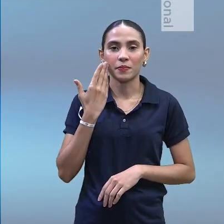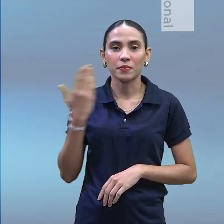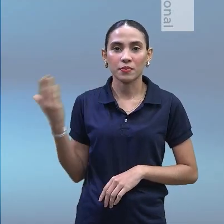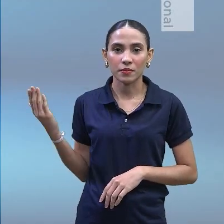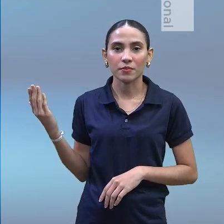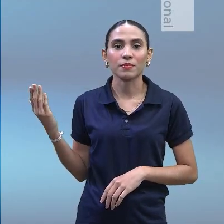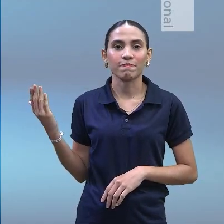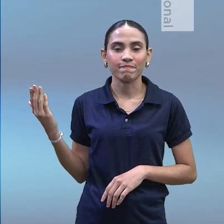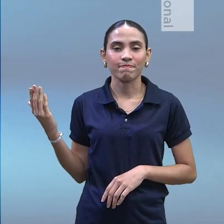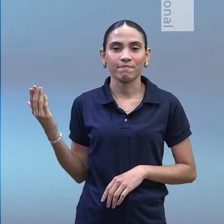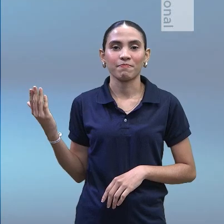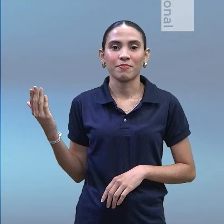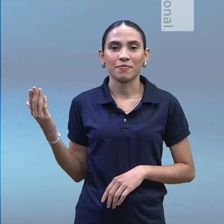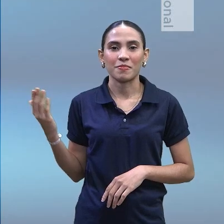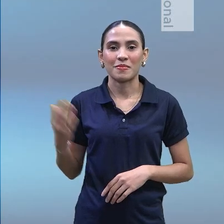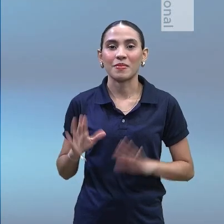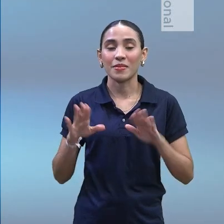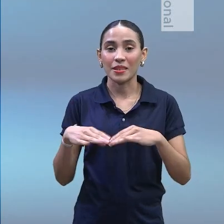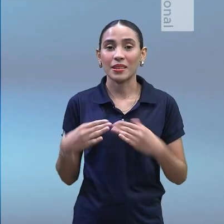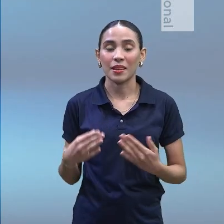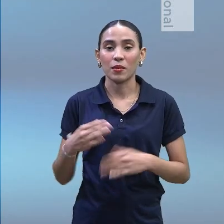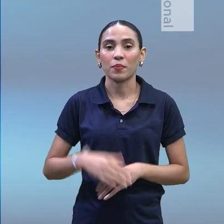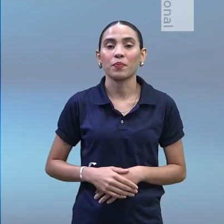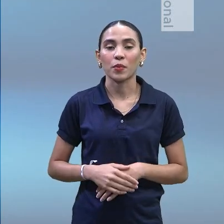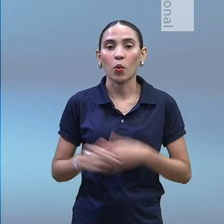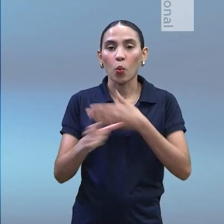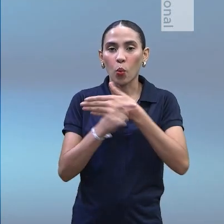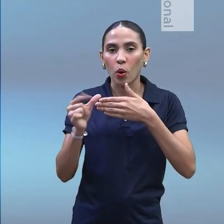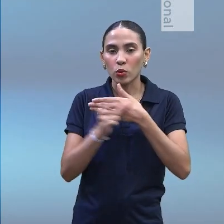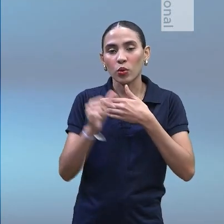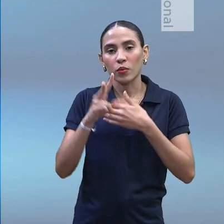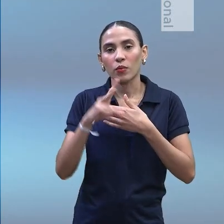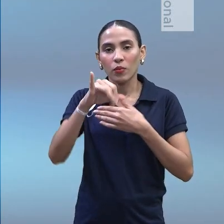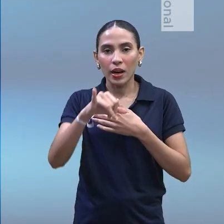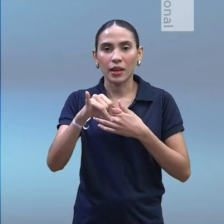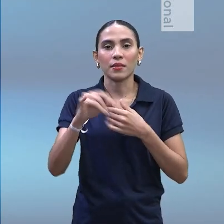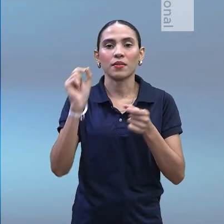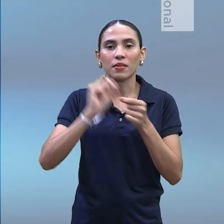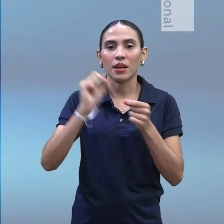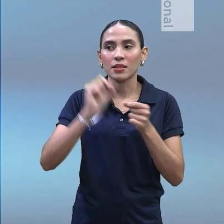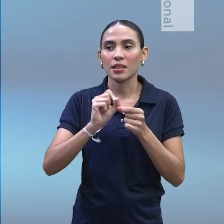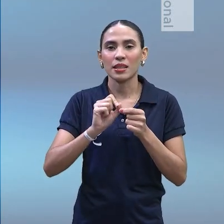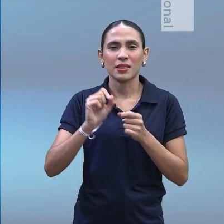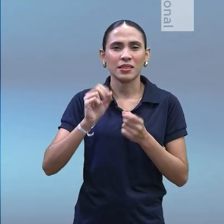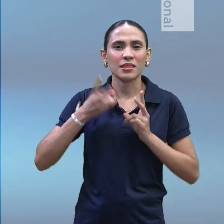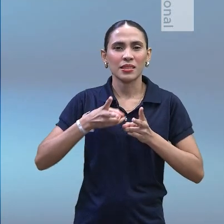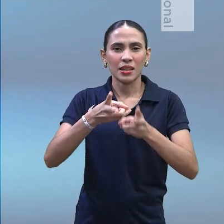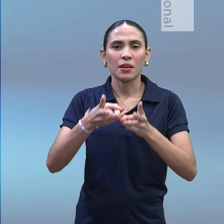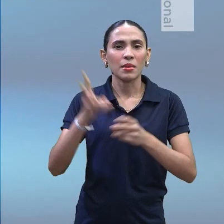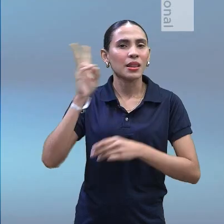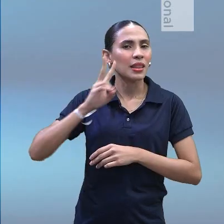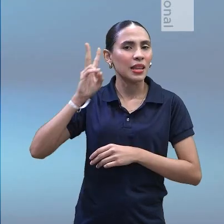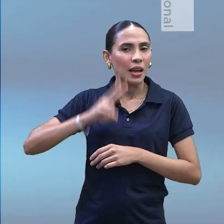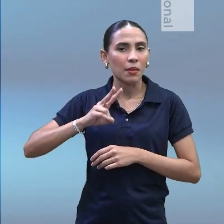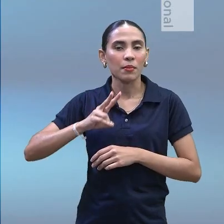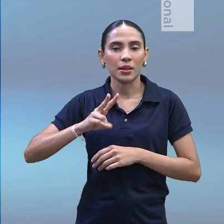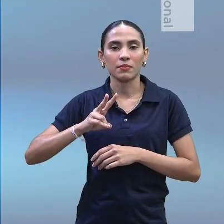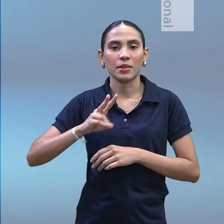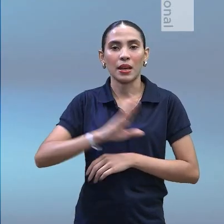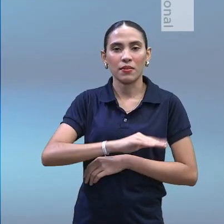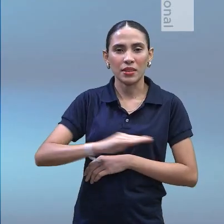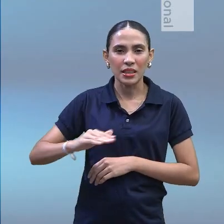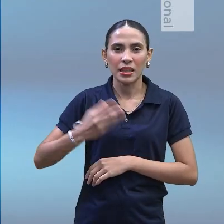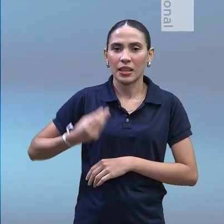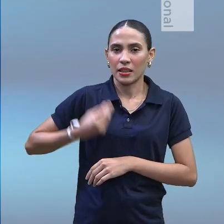infância dessa pessoa, né? Então, o poeta, ele remete essa memória da infância, no caso com a morte dela, como se